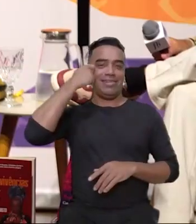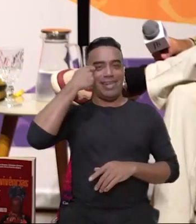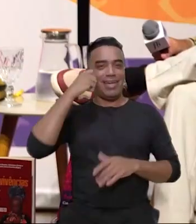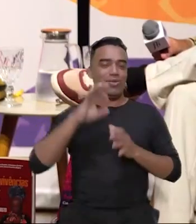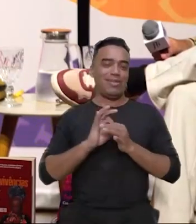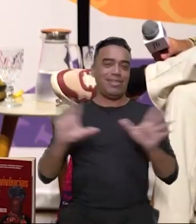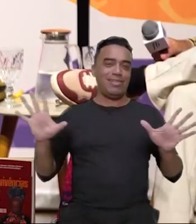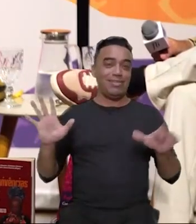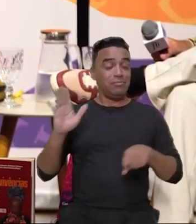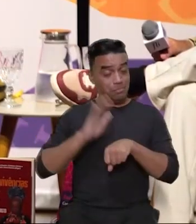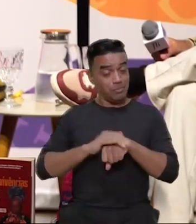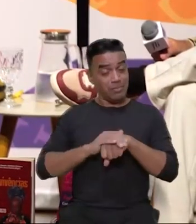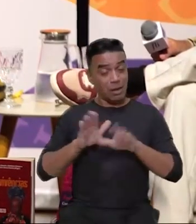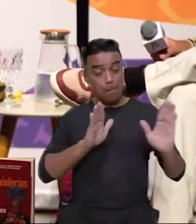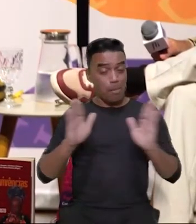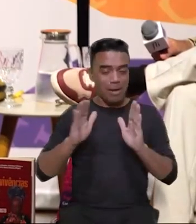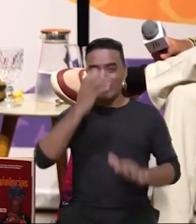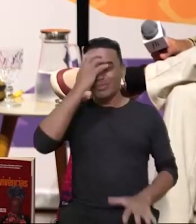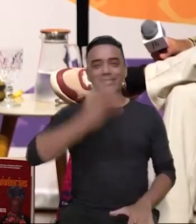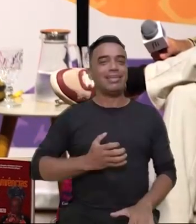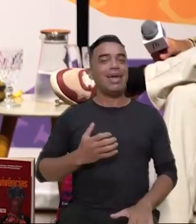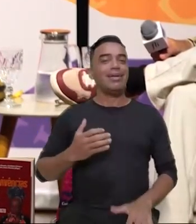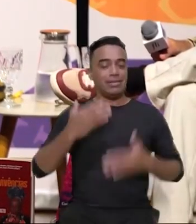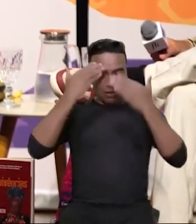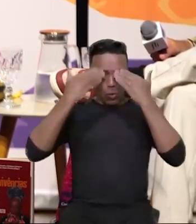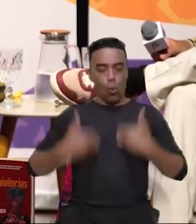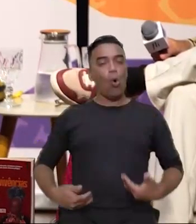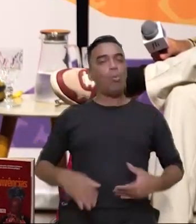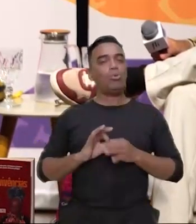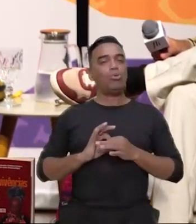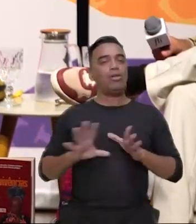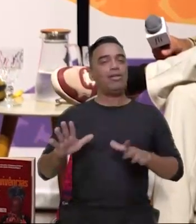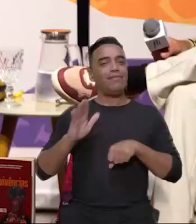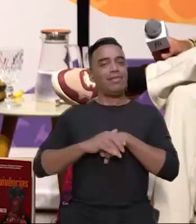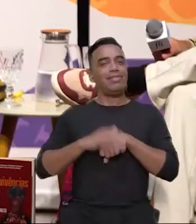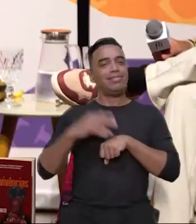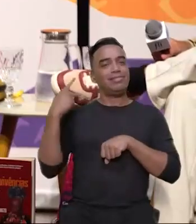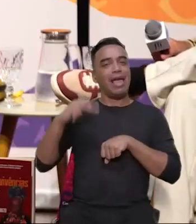ele tinha a certeza que o corpo era dele. Por isso,